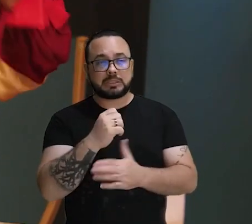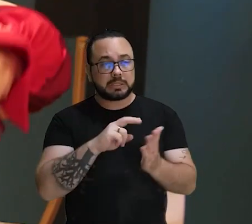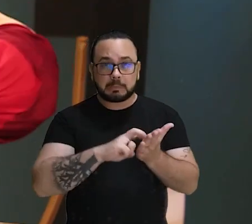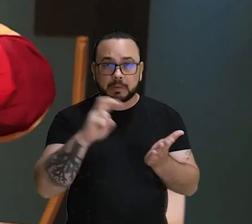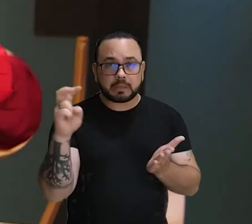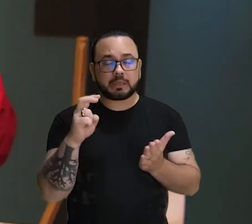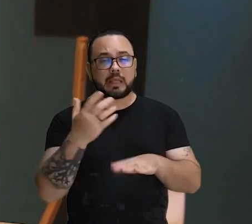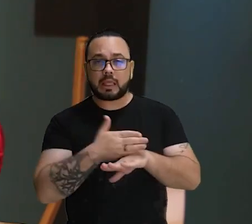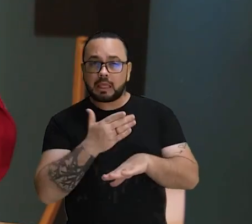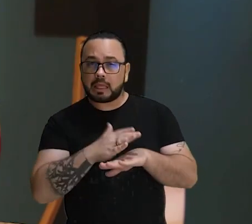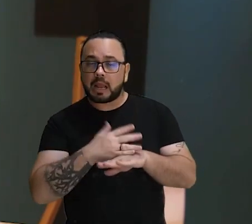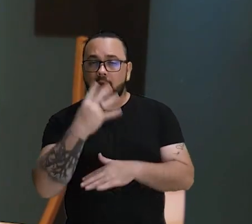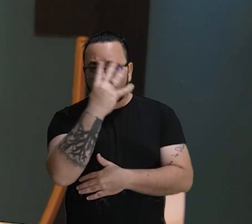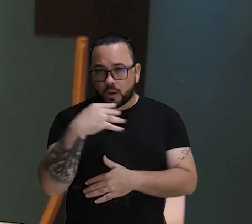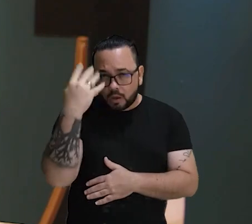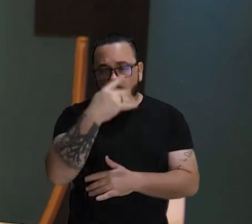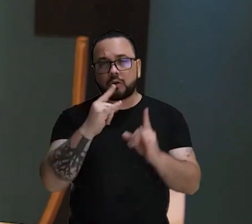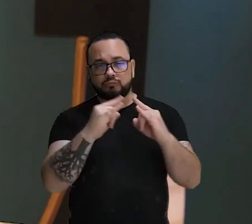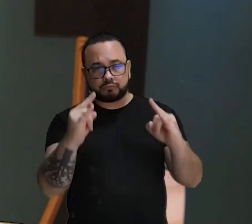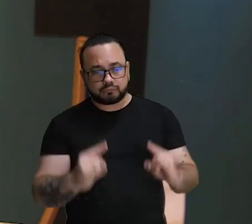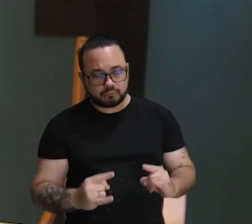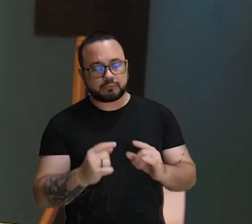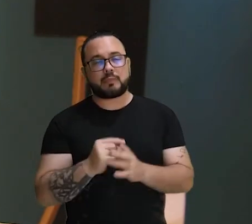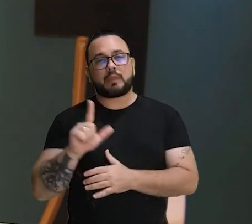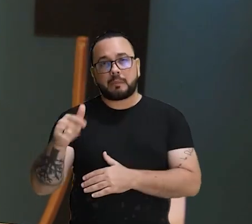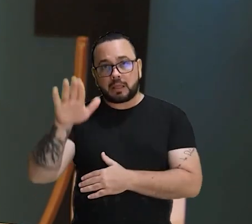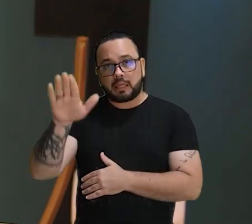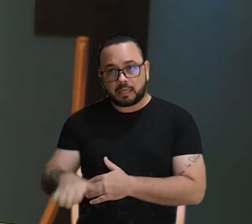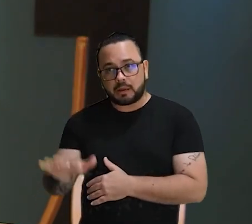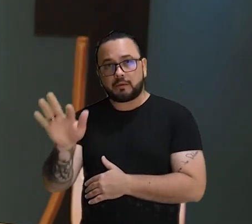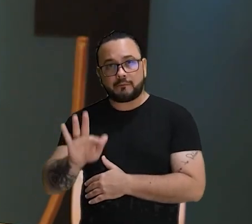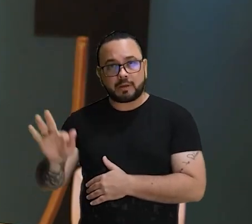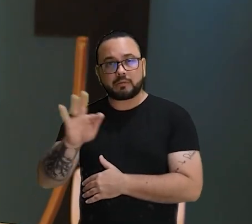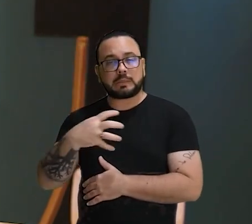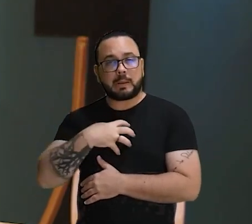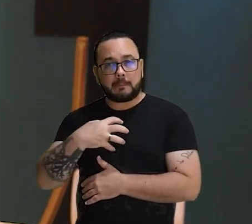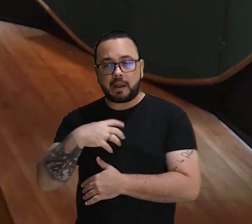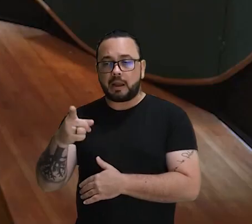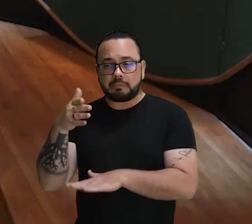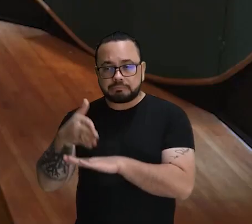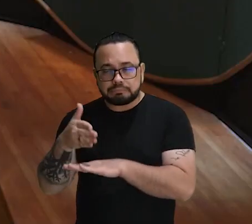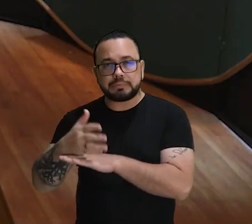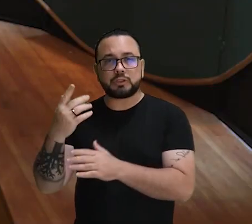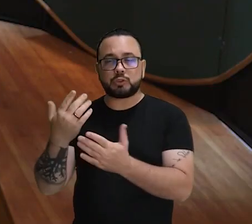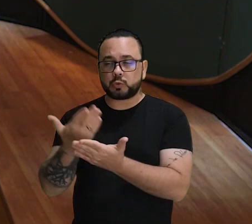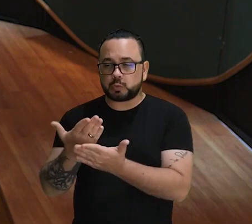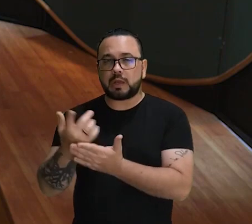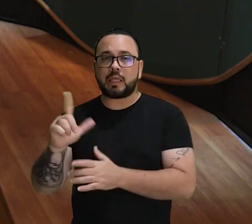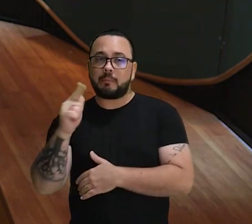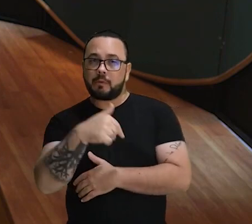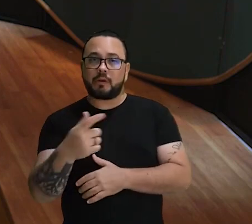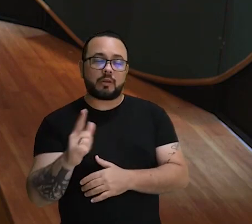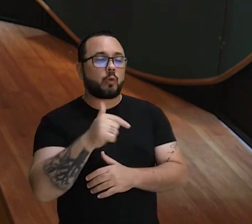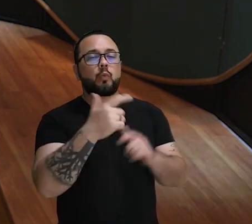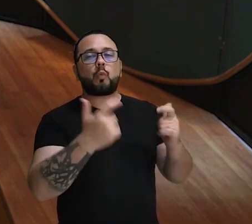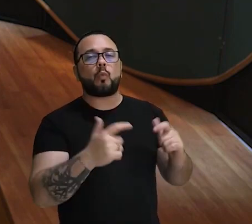manhã, treinava 4 horas no circo, abria a mão, ia estudar Hegel, Marx, sociologia que na é Universidade Federal da Bahia. Ia pro estúdio, ia fazer o forró, ia não sei o que,